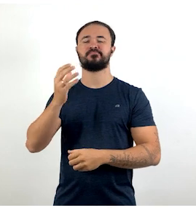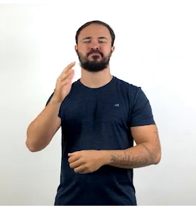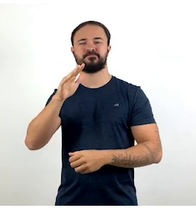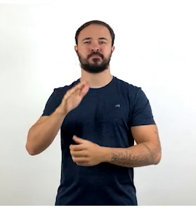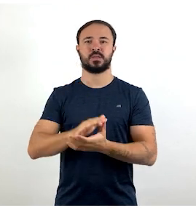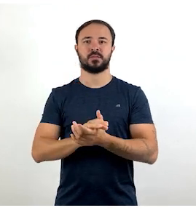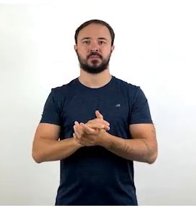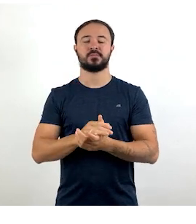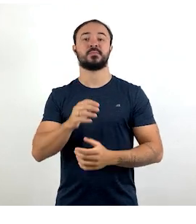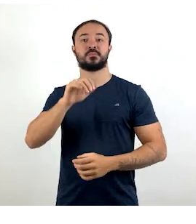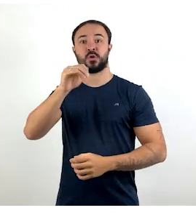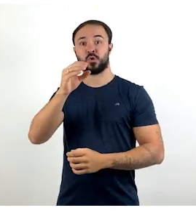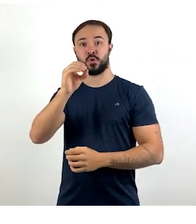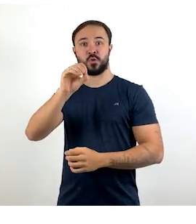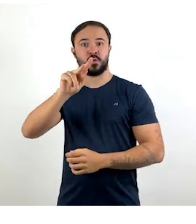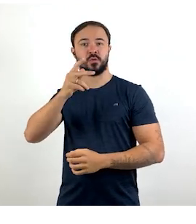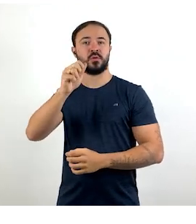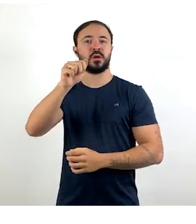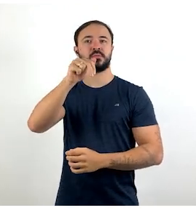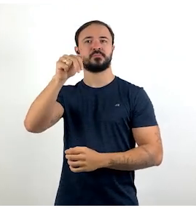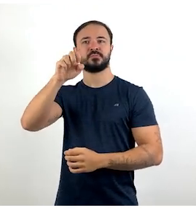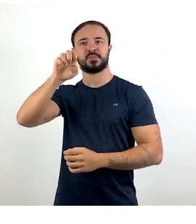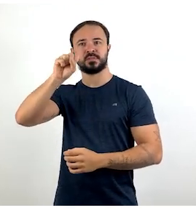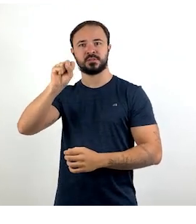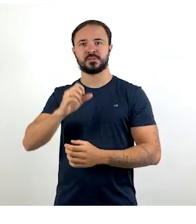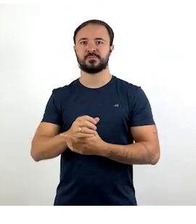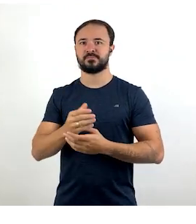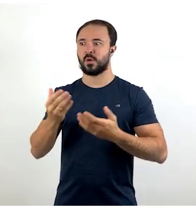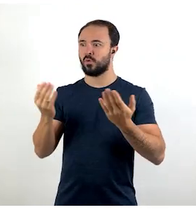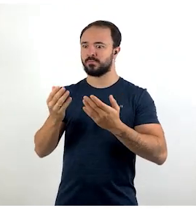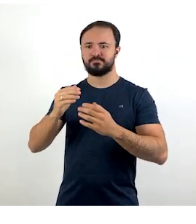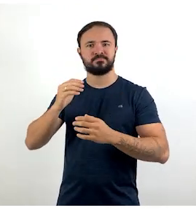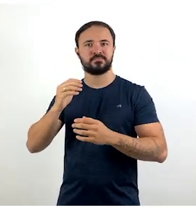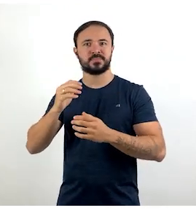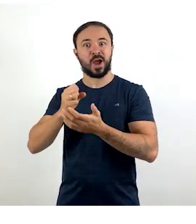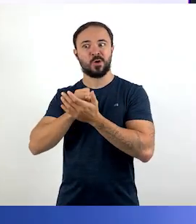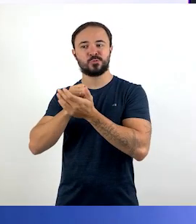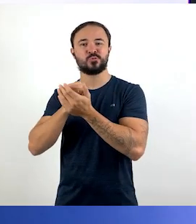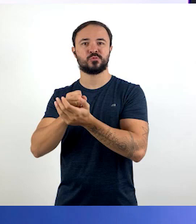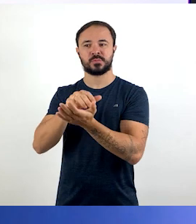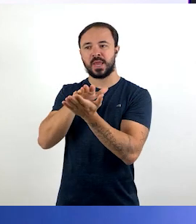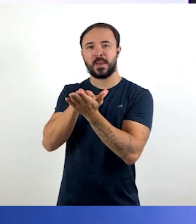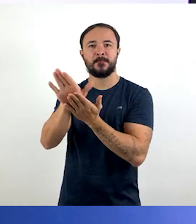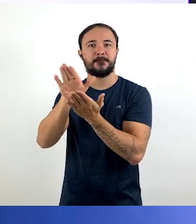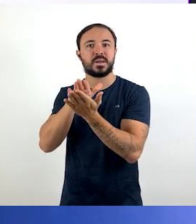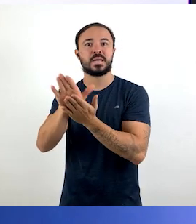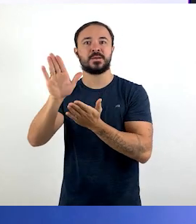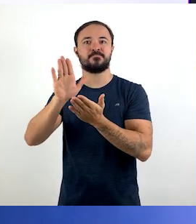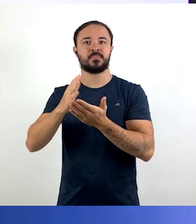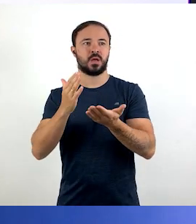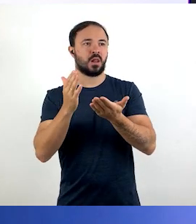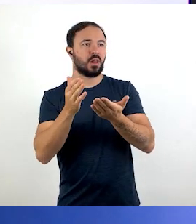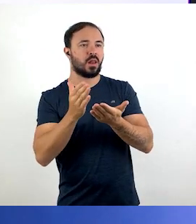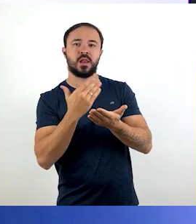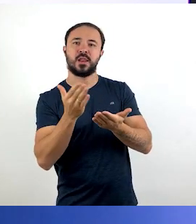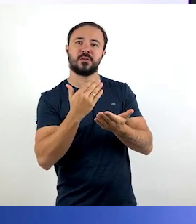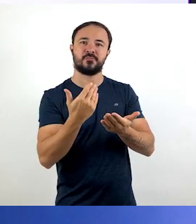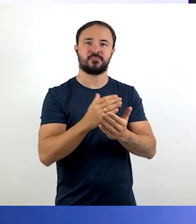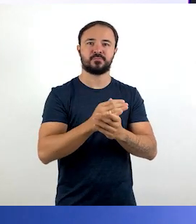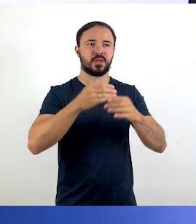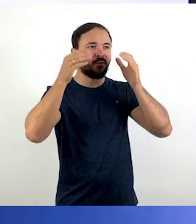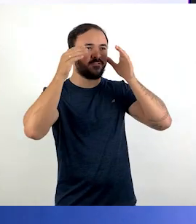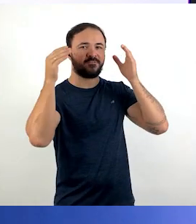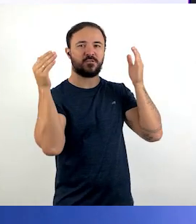Johannes Gutenberg revolucionou a comunicação fazendo impressões de livros, que antes era apenas para um